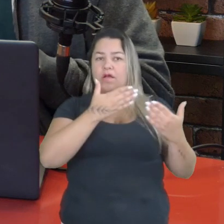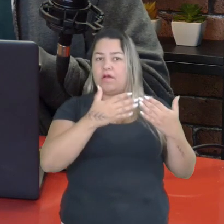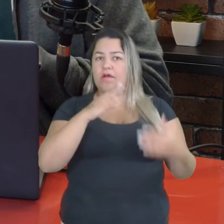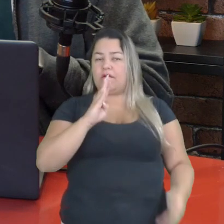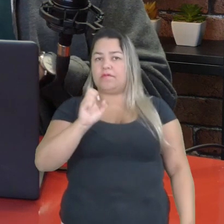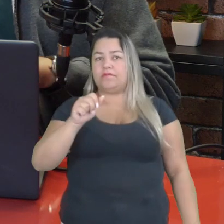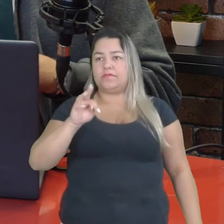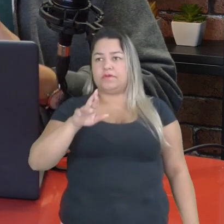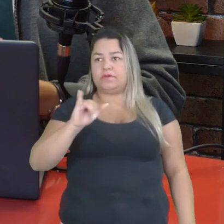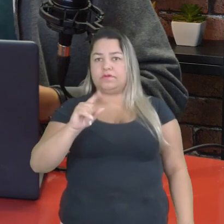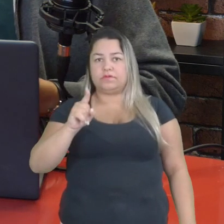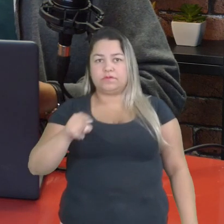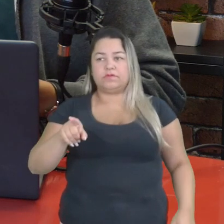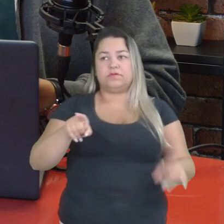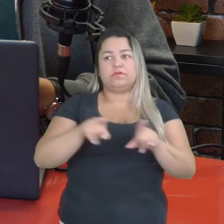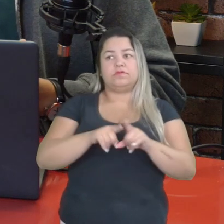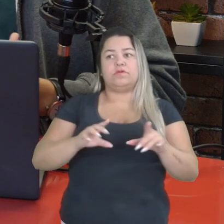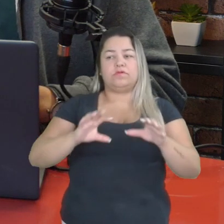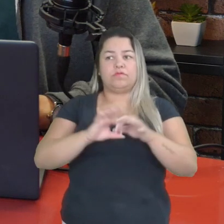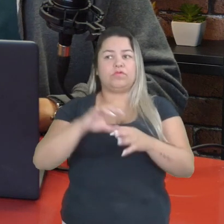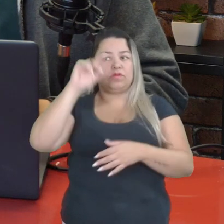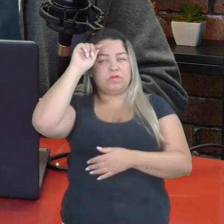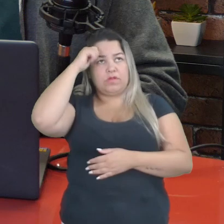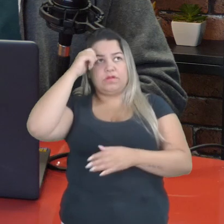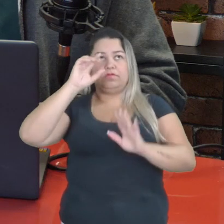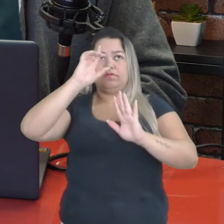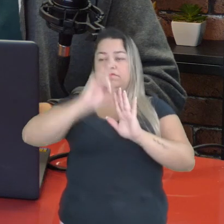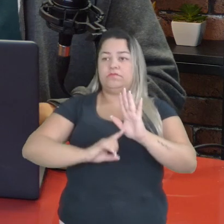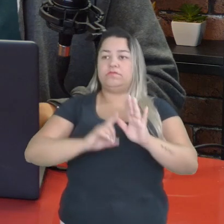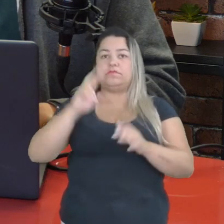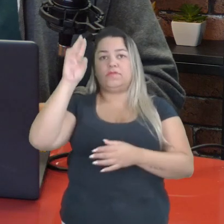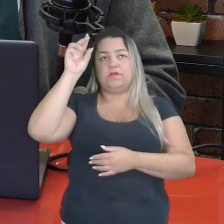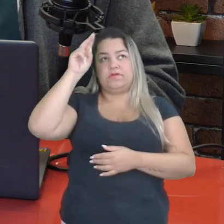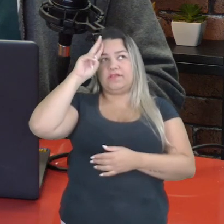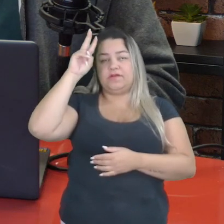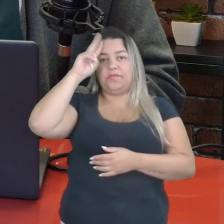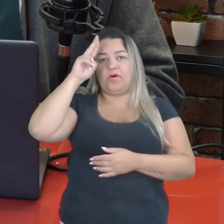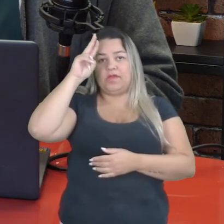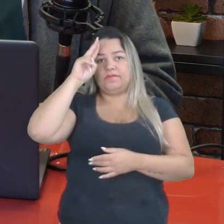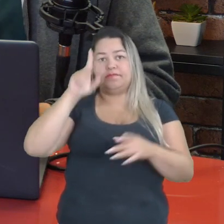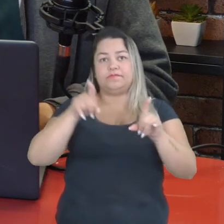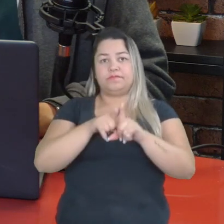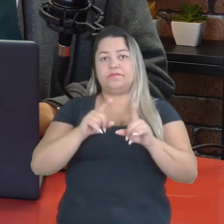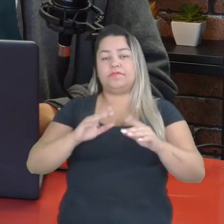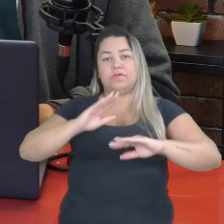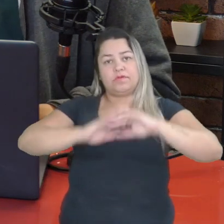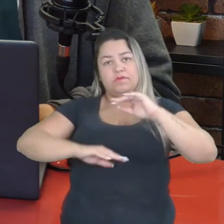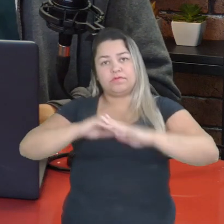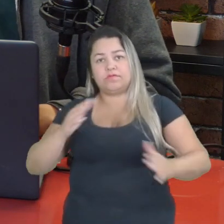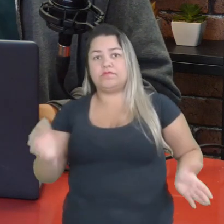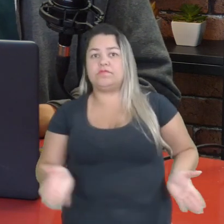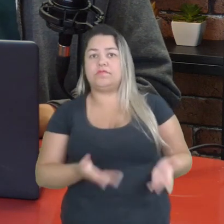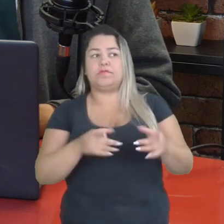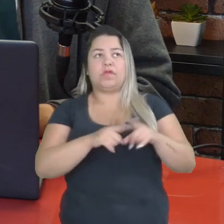papo com Beatriz Lourenço, integrante da Coalizão Negra por Direitos, na segunda-feira. Ela falou sobre ações